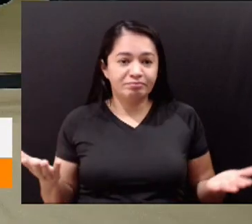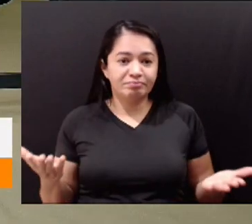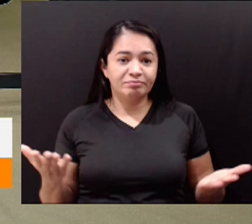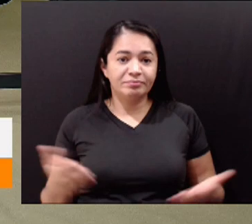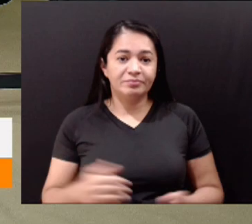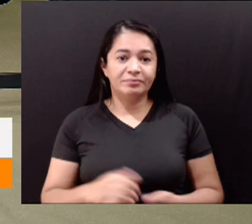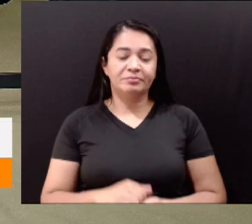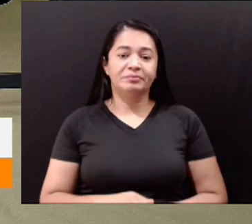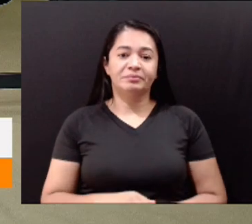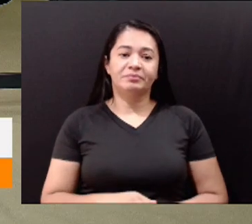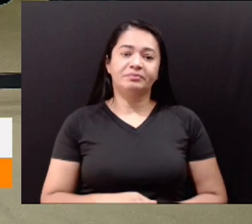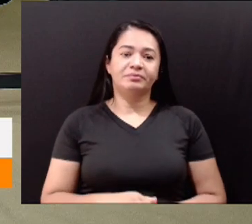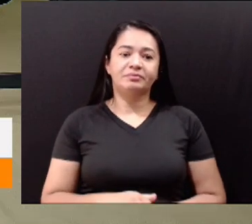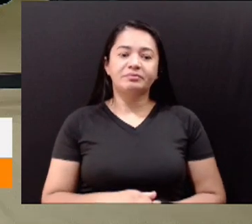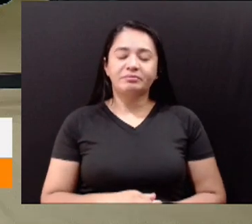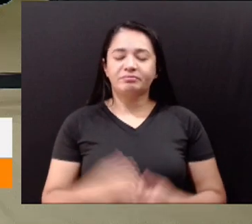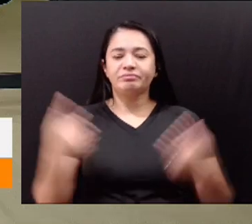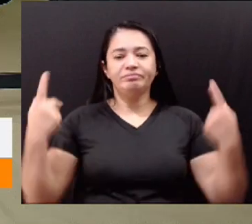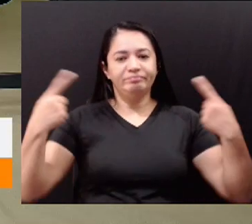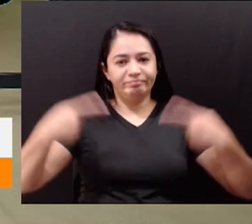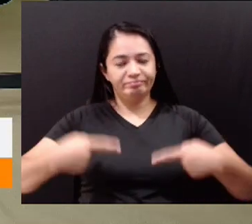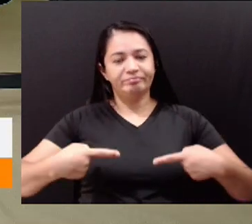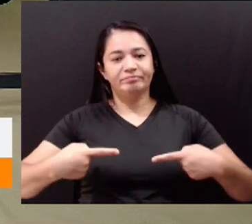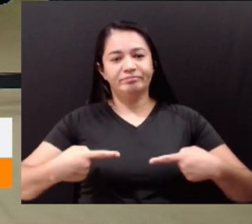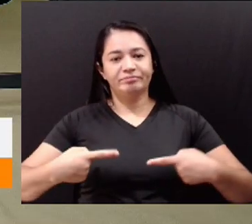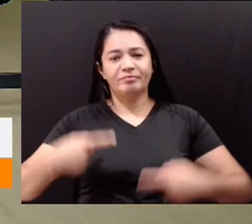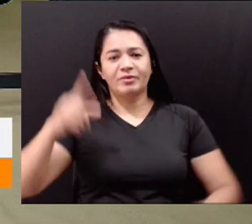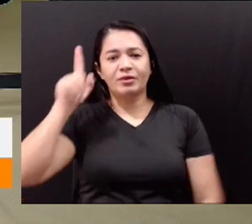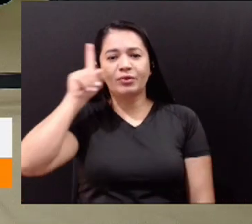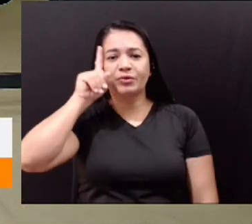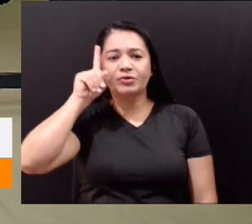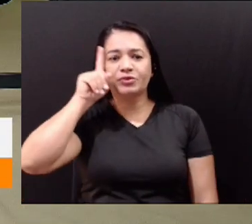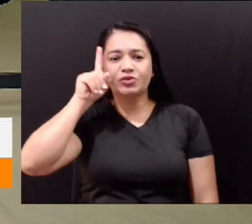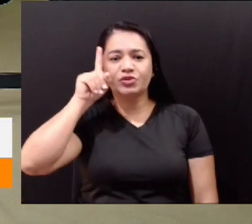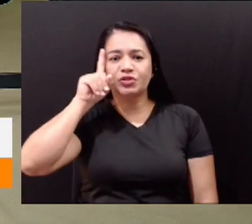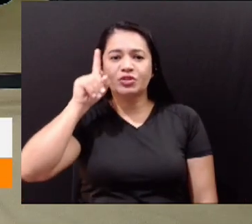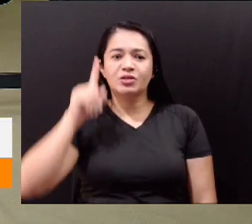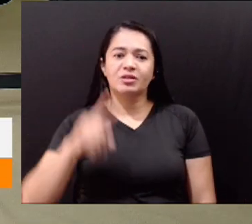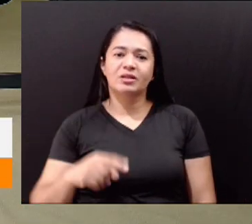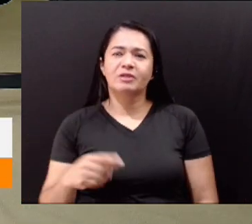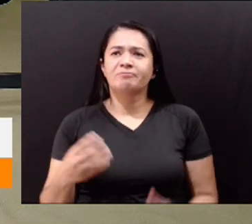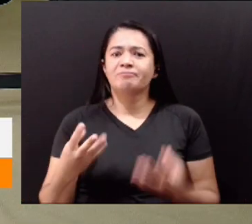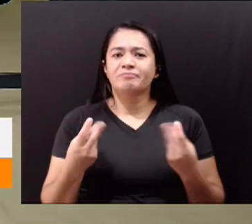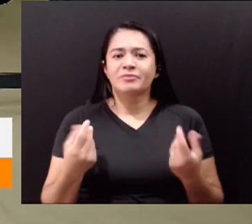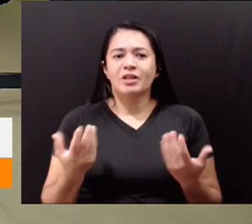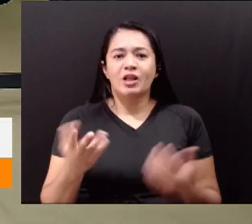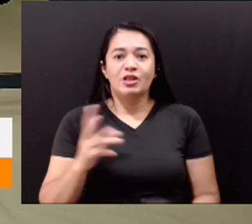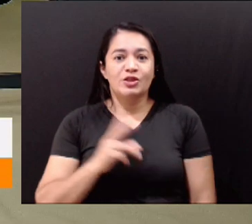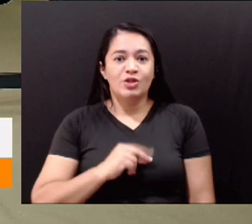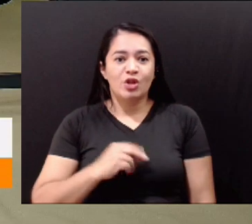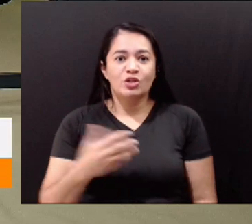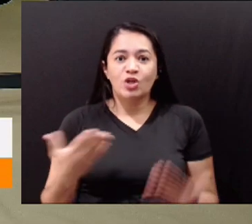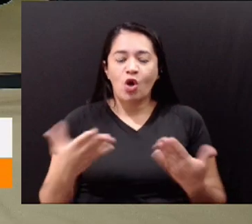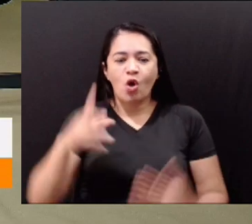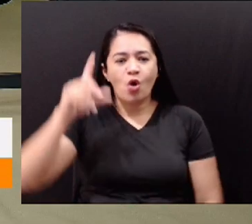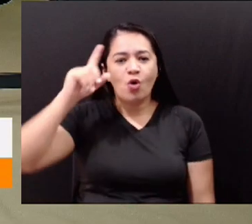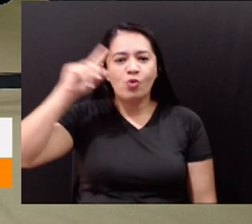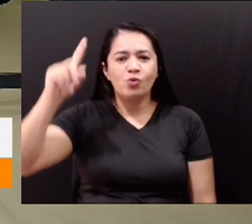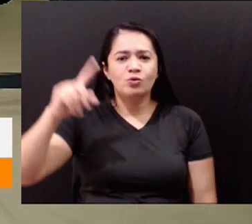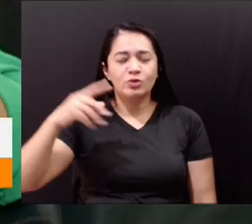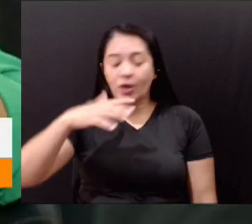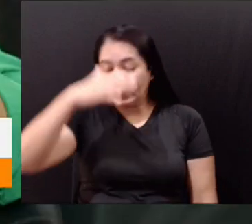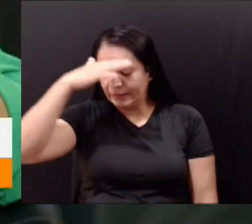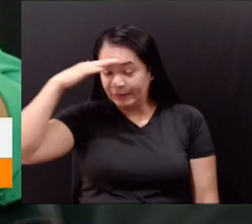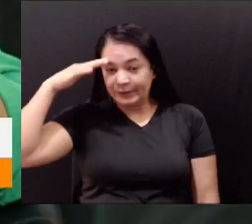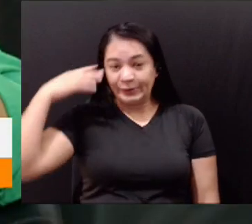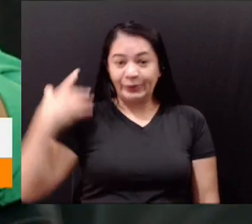os desafios, né, o dia a dia, o desafio, aquela coisa: "Poxa vida, hoje eu tive um dia puxado, cheguei em casa, olha quanta coisa